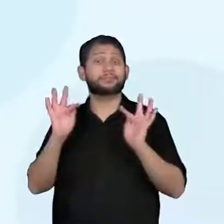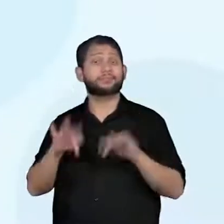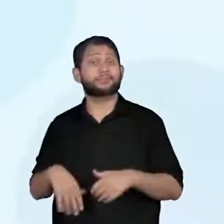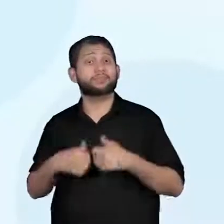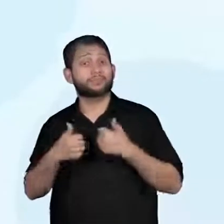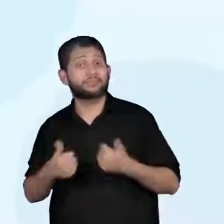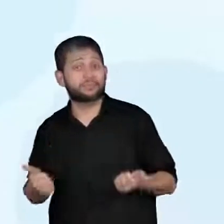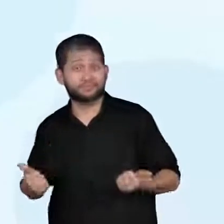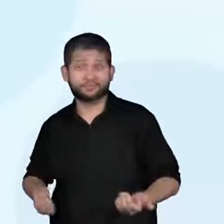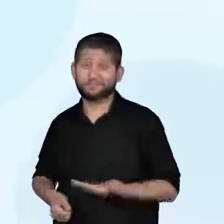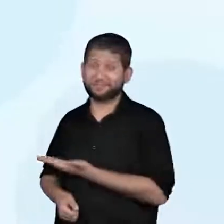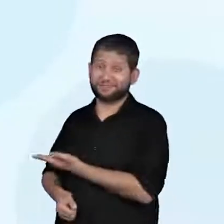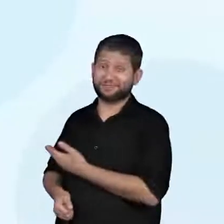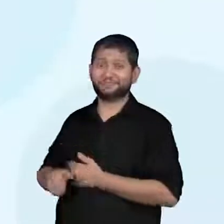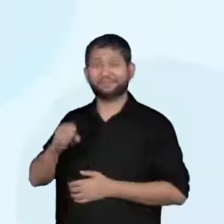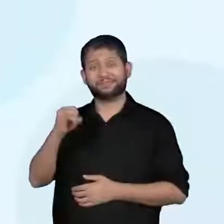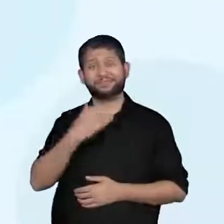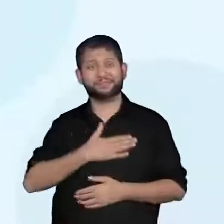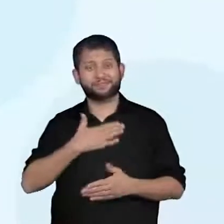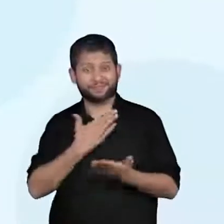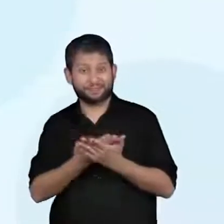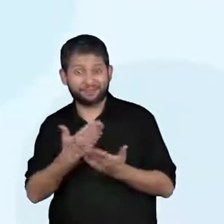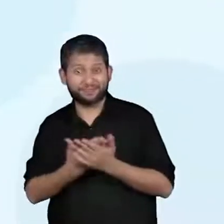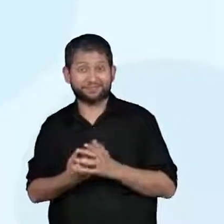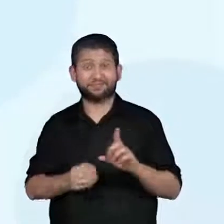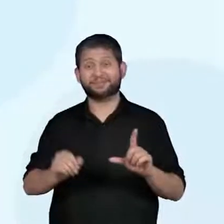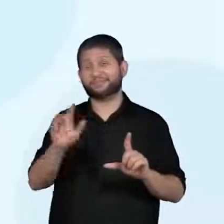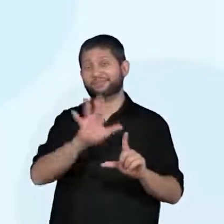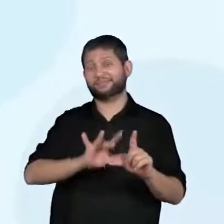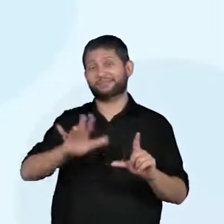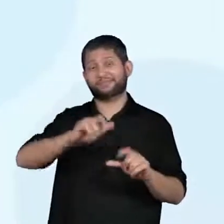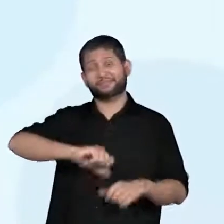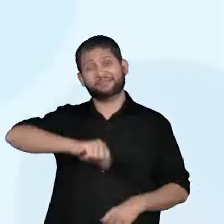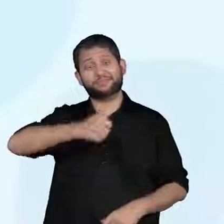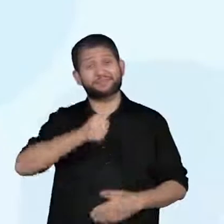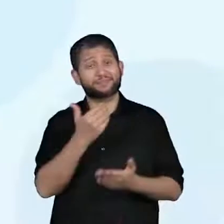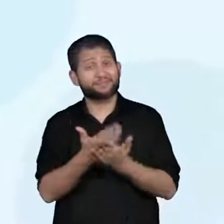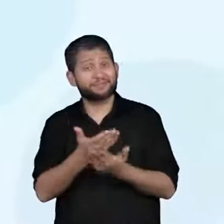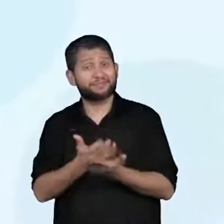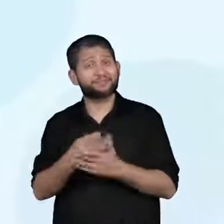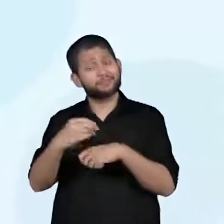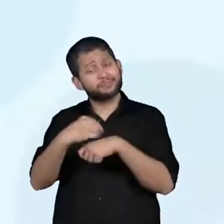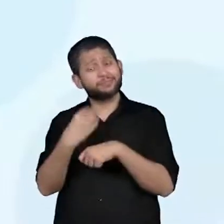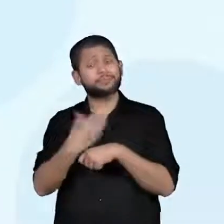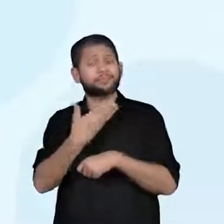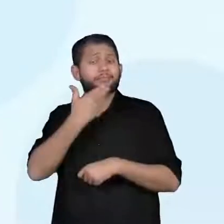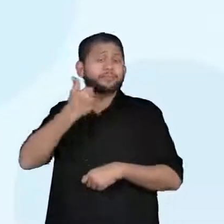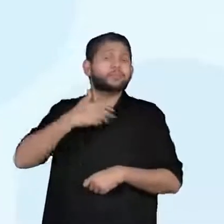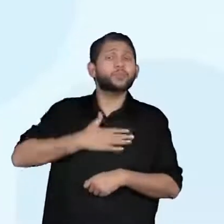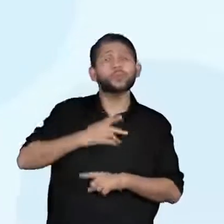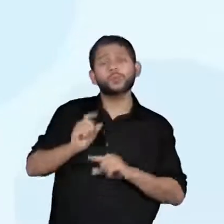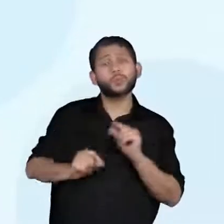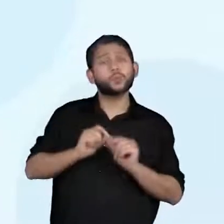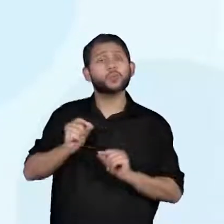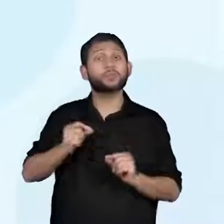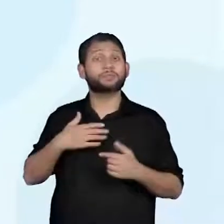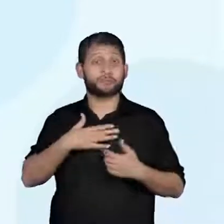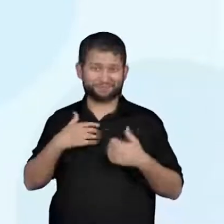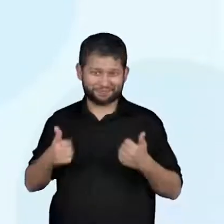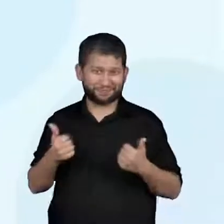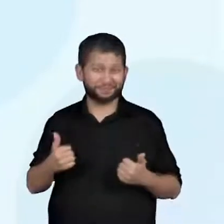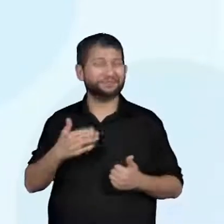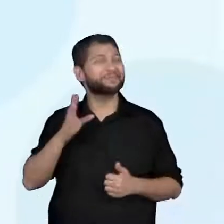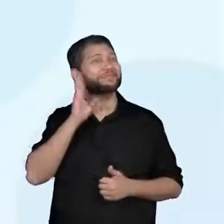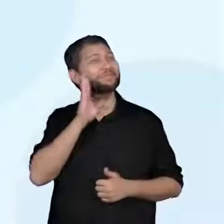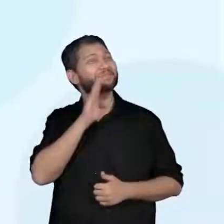chegou ao fim. E nós vamos deixar aí para a galerinha o QR Code para que eles avaliem a nossa aula. Foi muito legal.